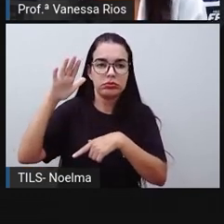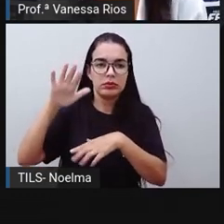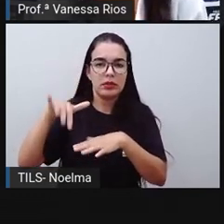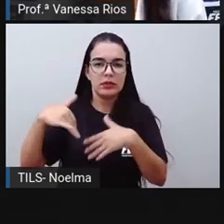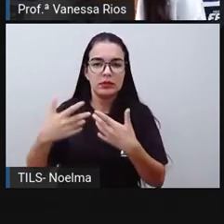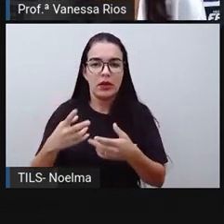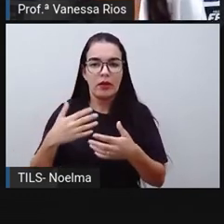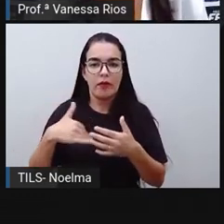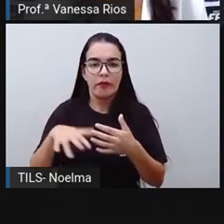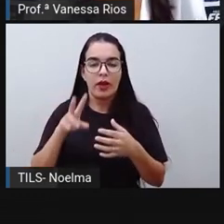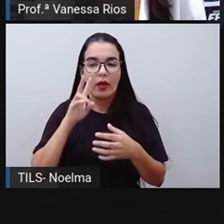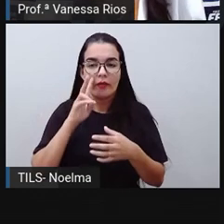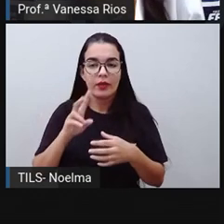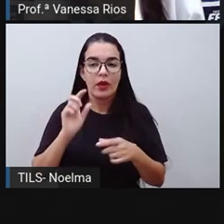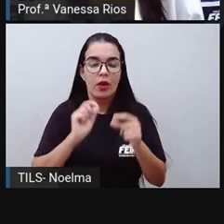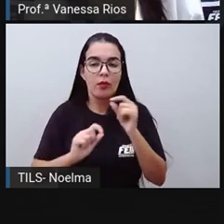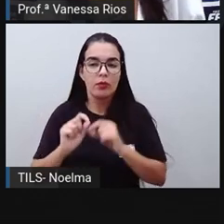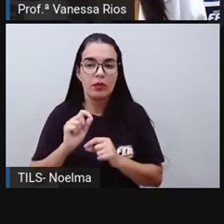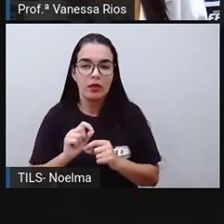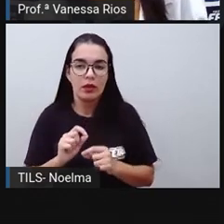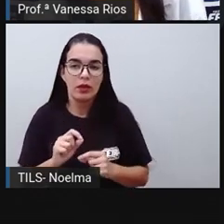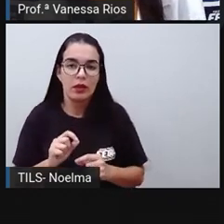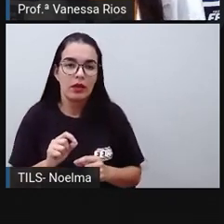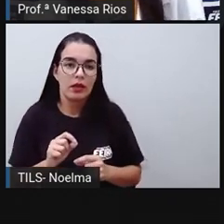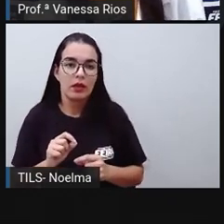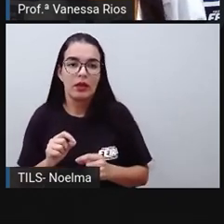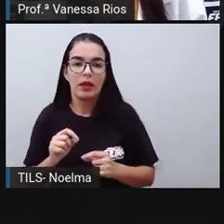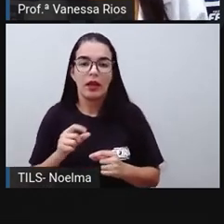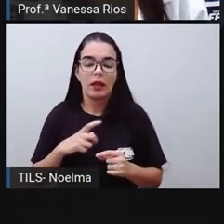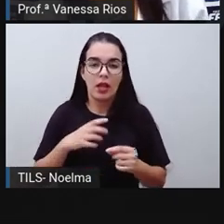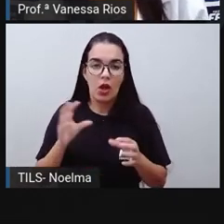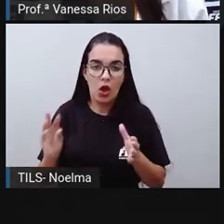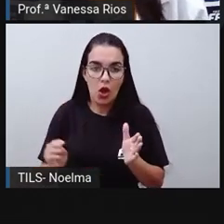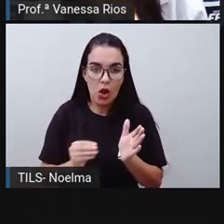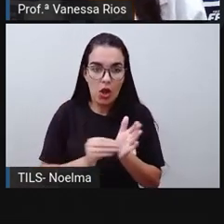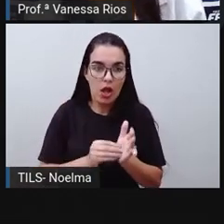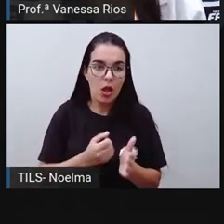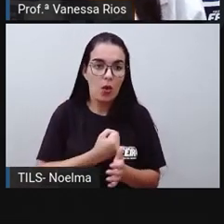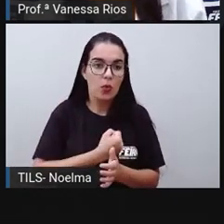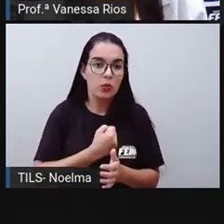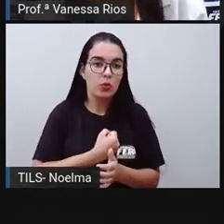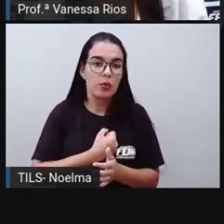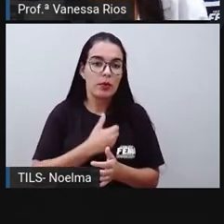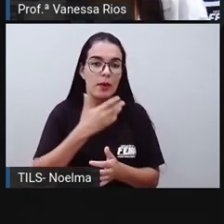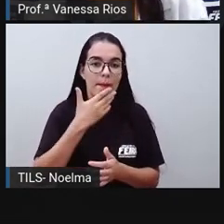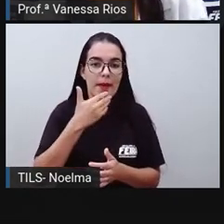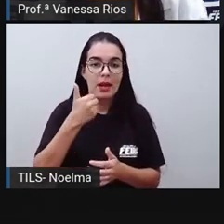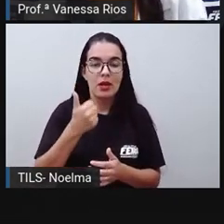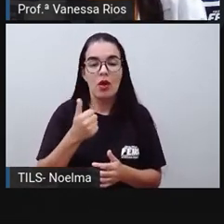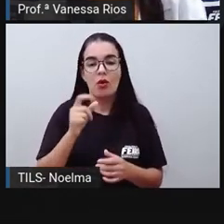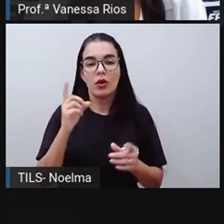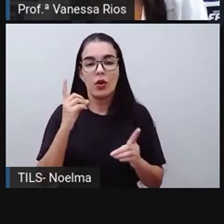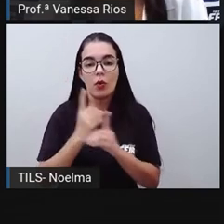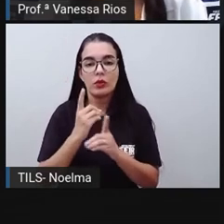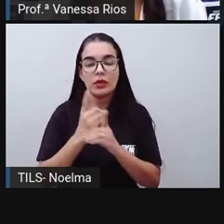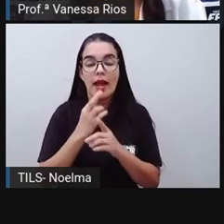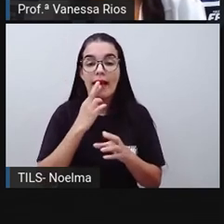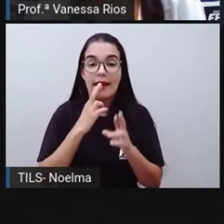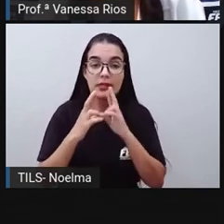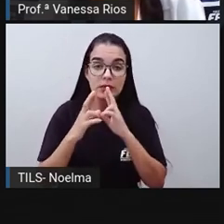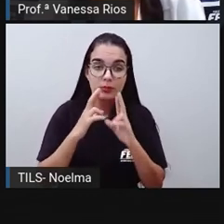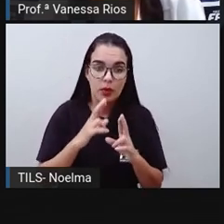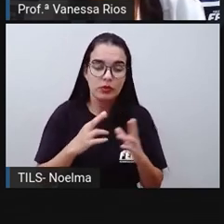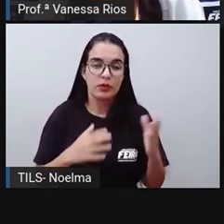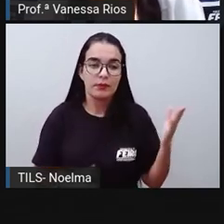observar? É posicionar os números de forma que chegue num número melhor de encontrarmos o resultado. Então, a gente não vai dividir